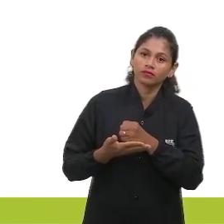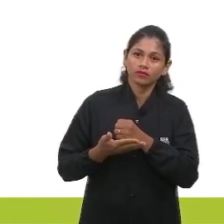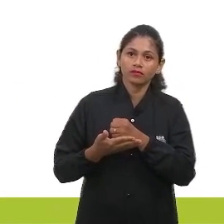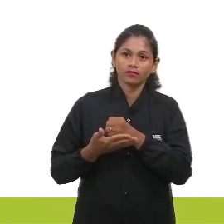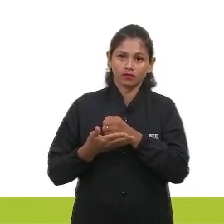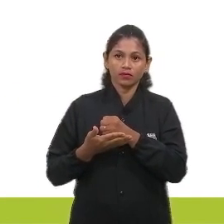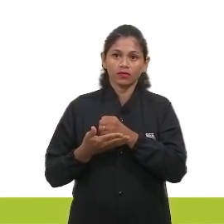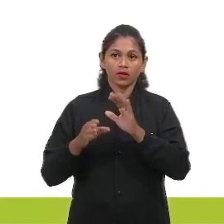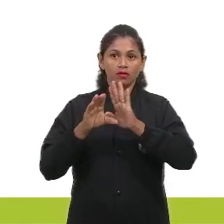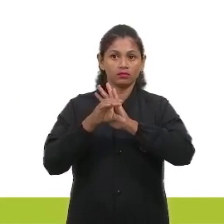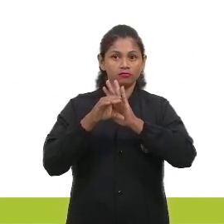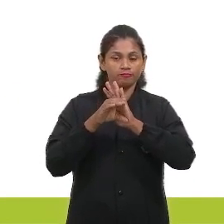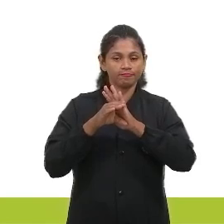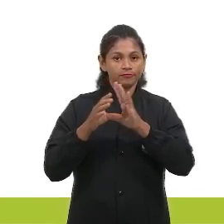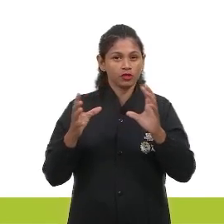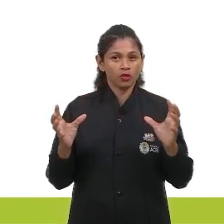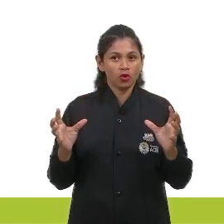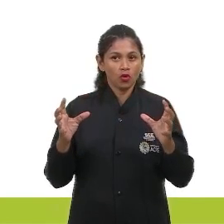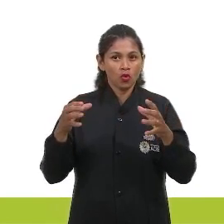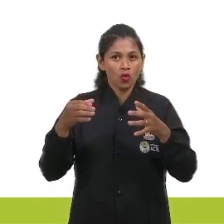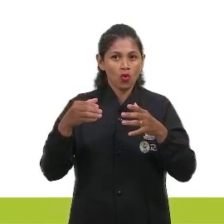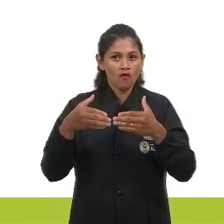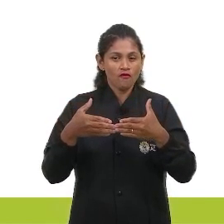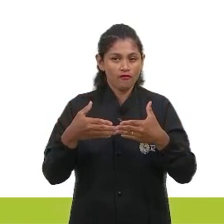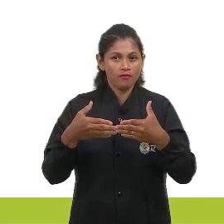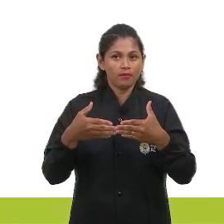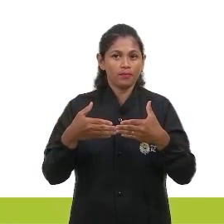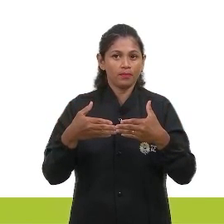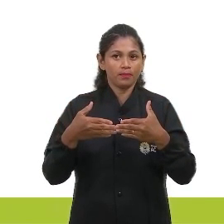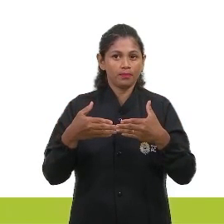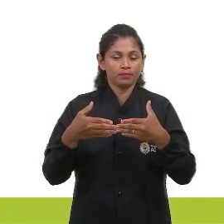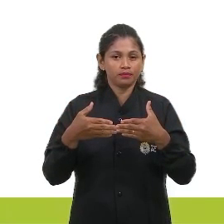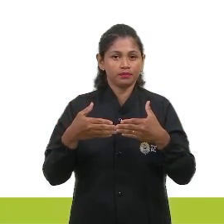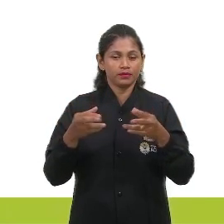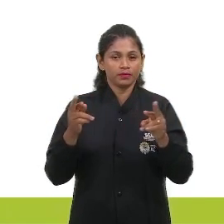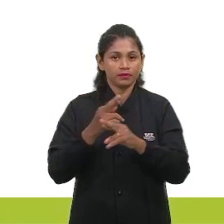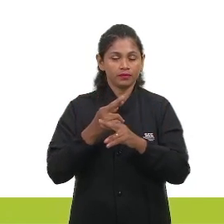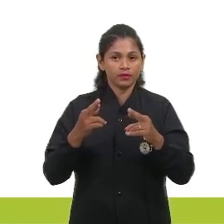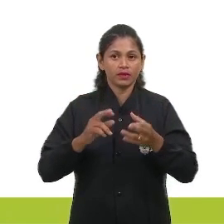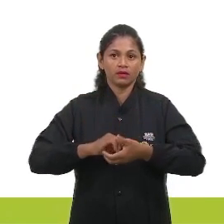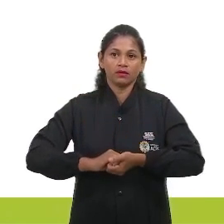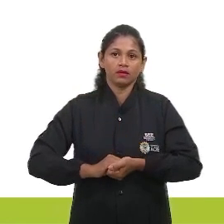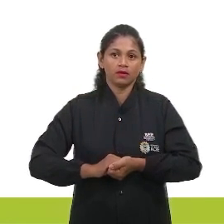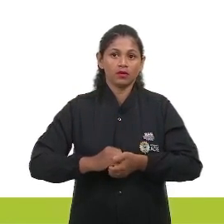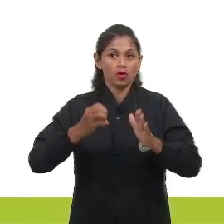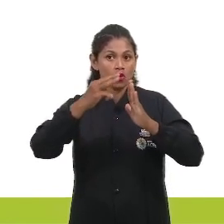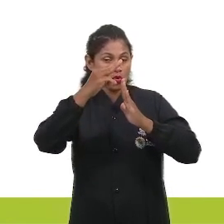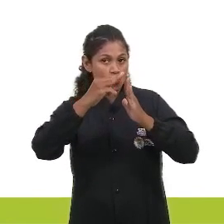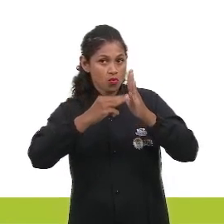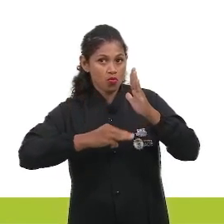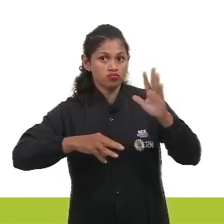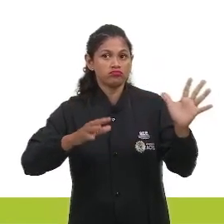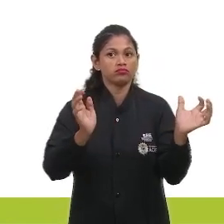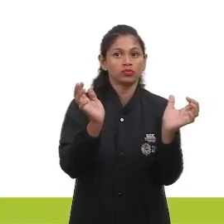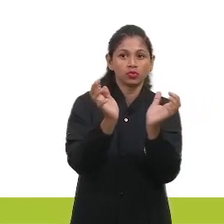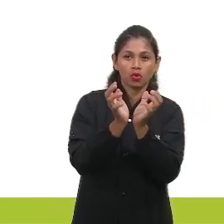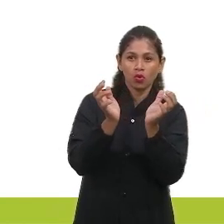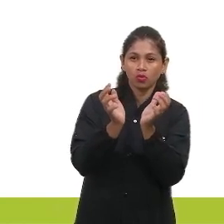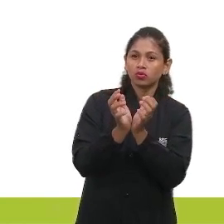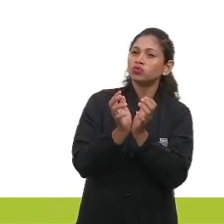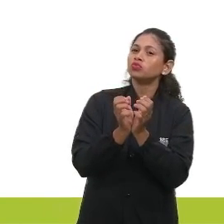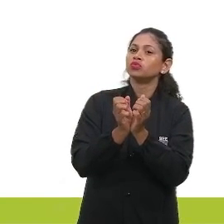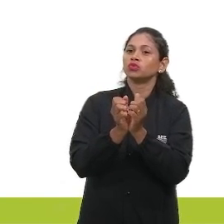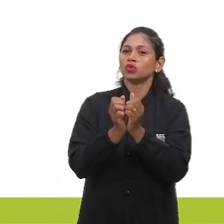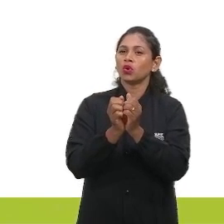fechado a respeito, né, do método científico. Então, nós temos assim, o método é o conjunto